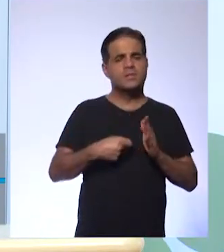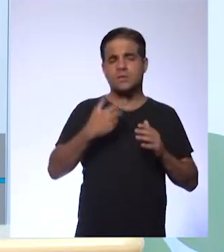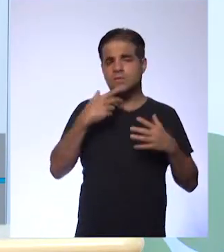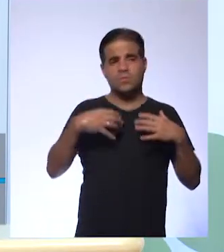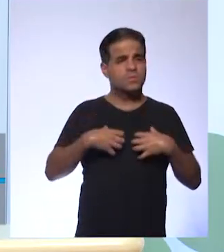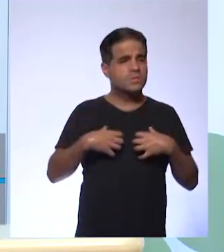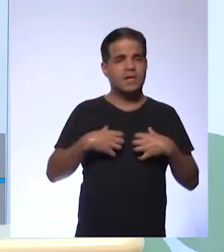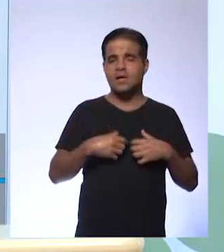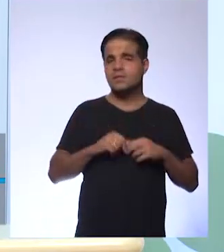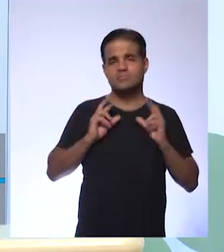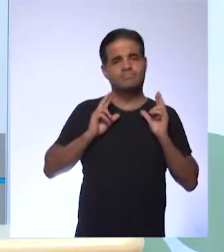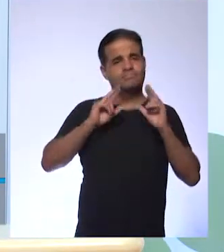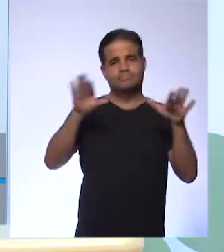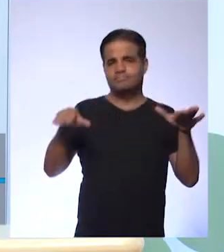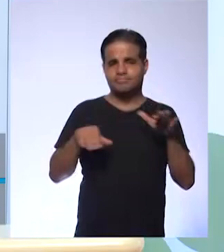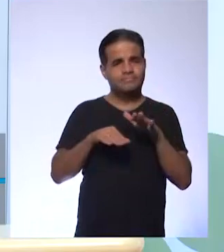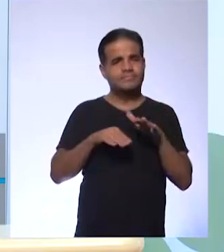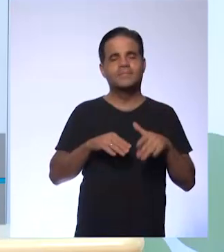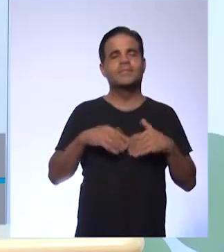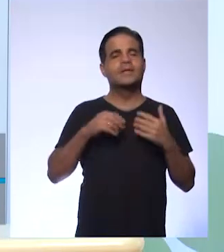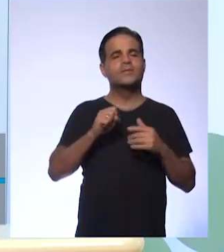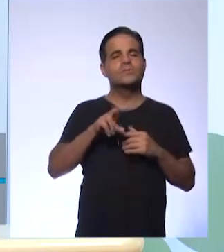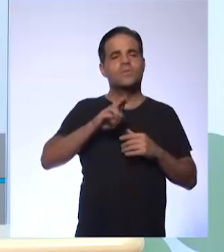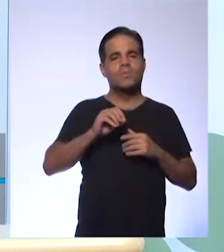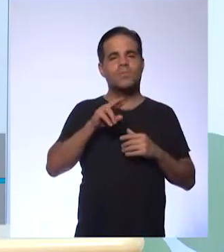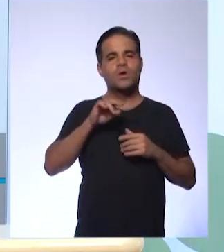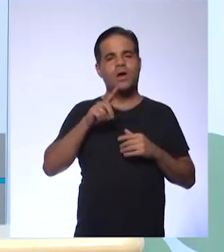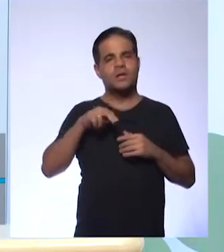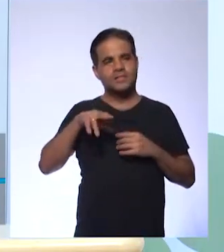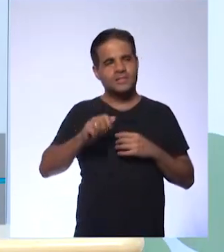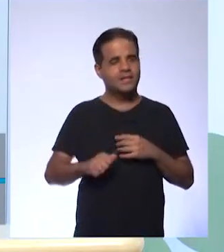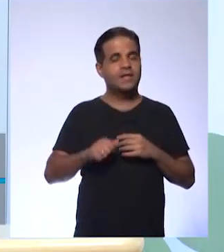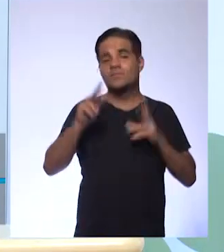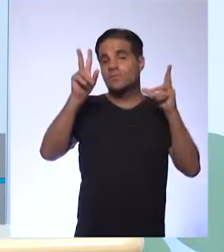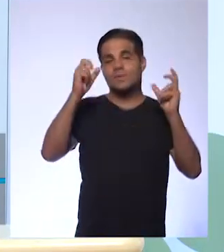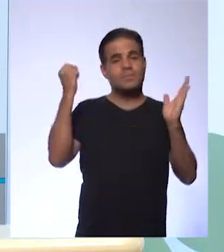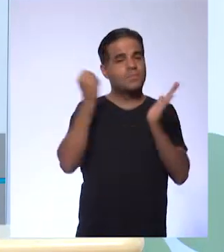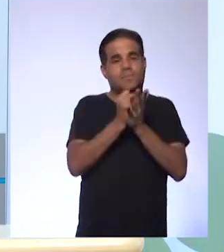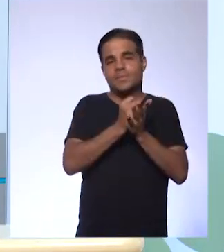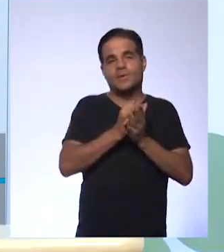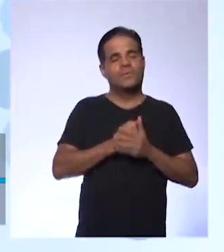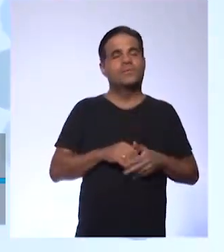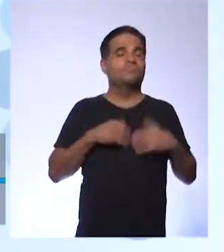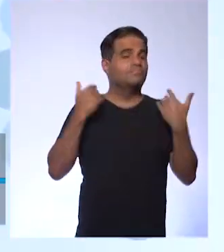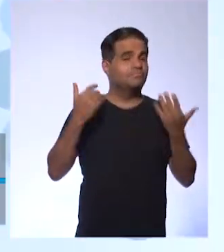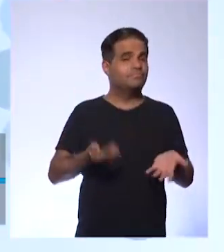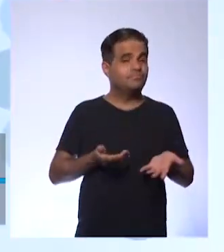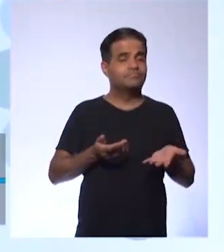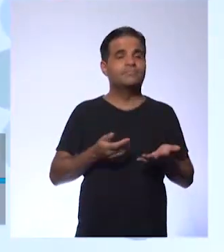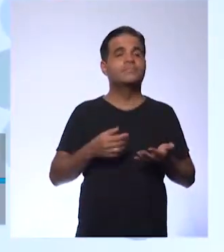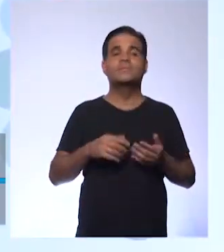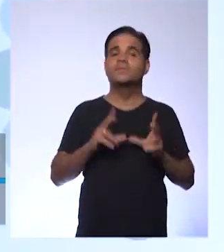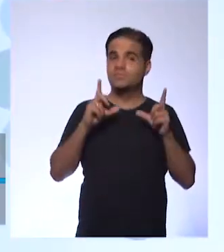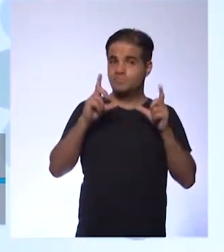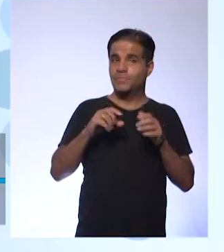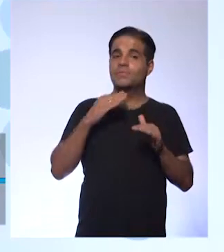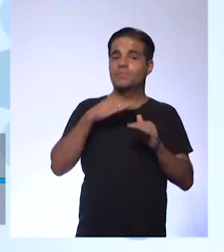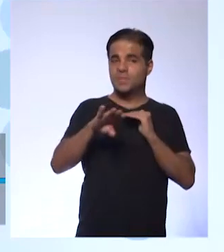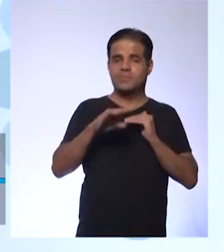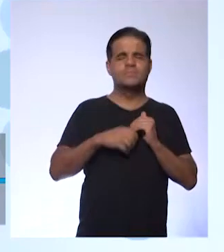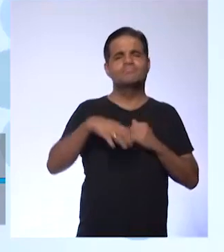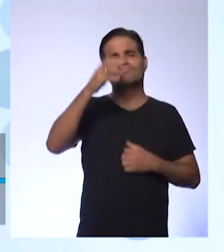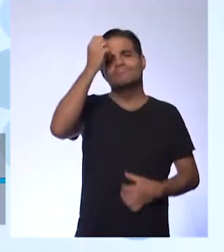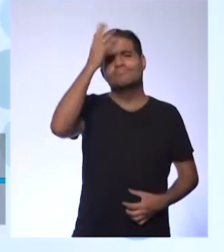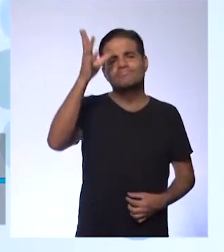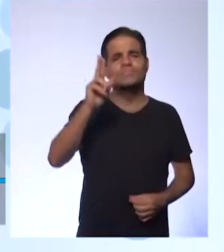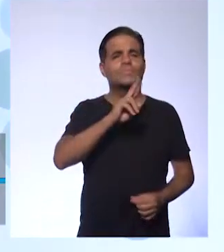tão subordinado, e aí Aí ela virou o falou, ficou tema. tão bonitinho É, isso, Mônica. Olha o que o aluno eu dei um escreveu pra print, gente. mandei, mas eu não